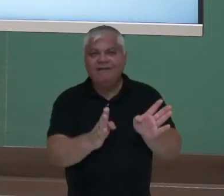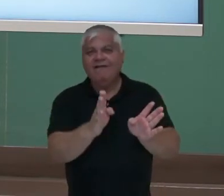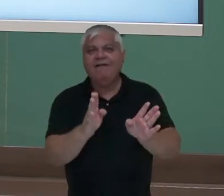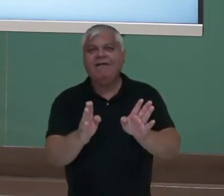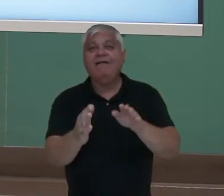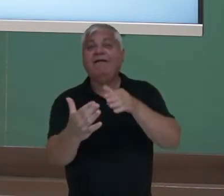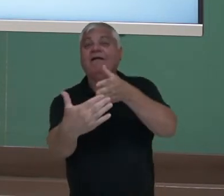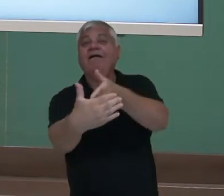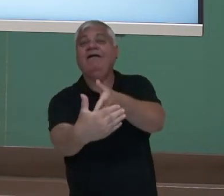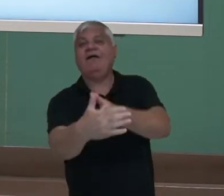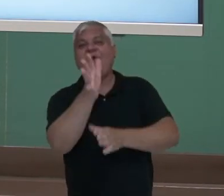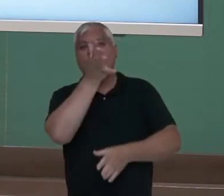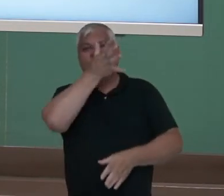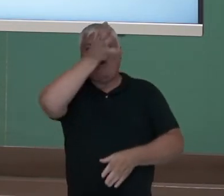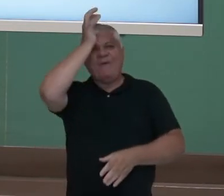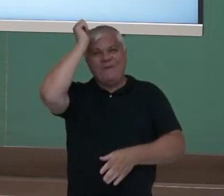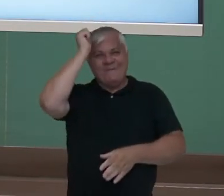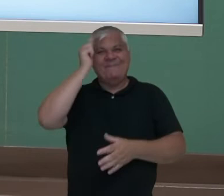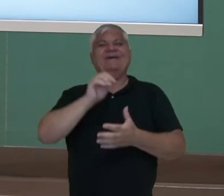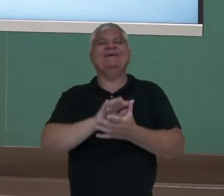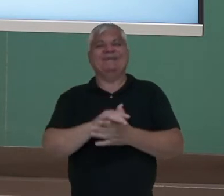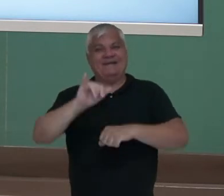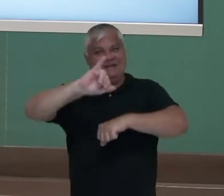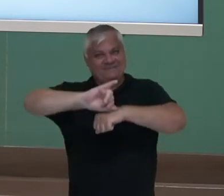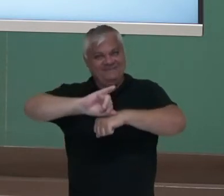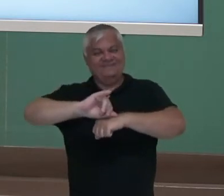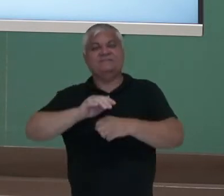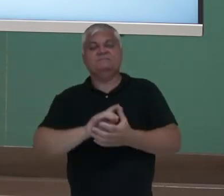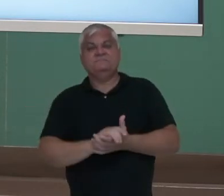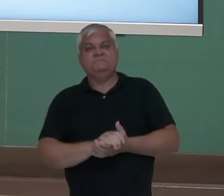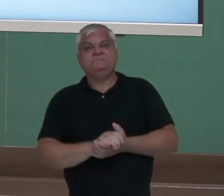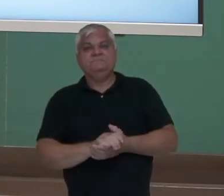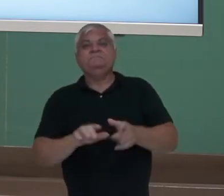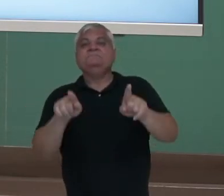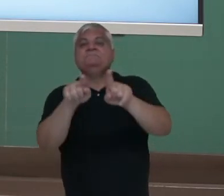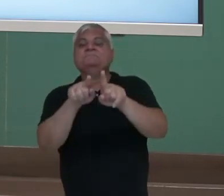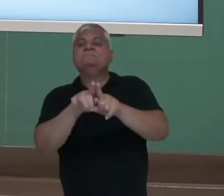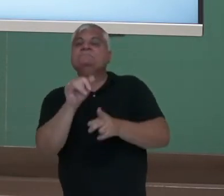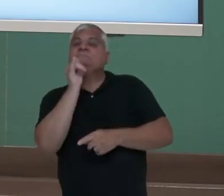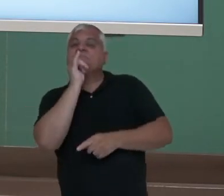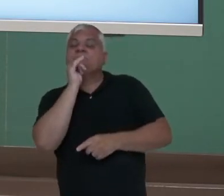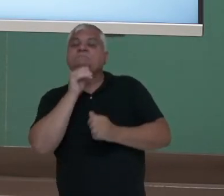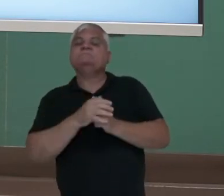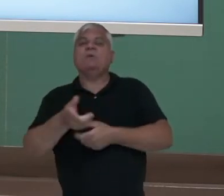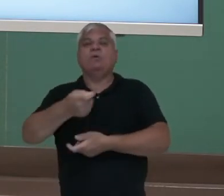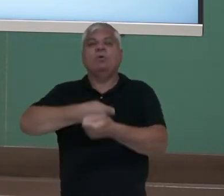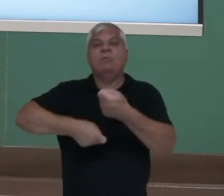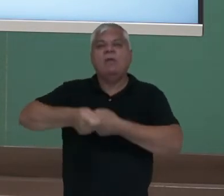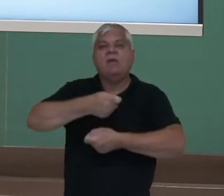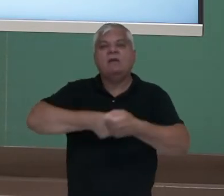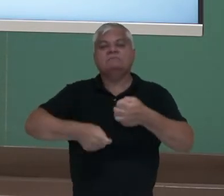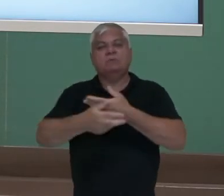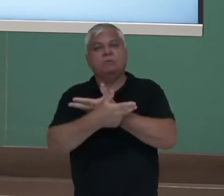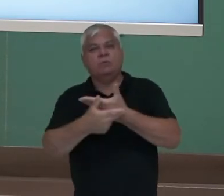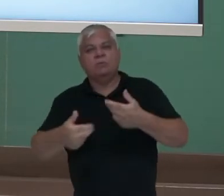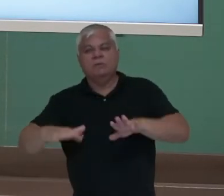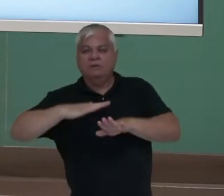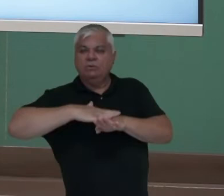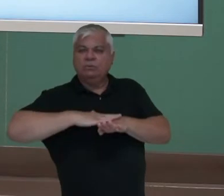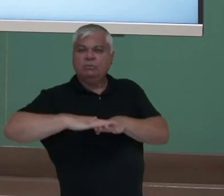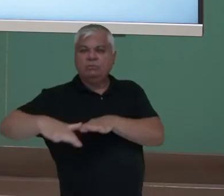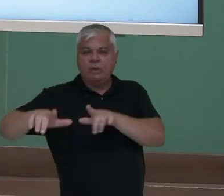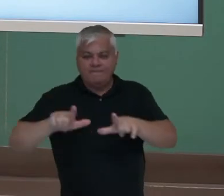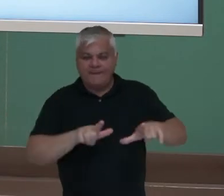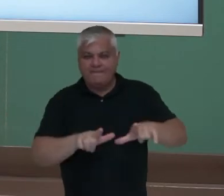ela é a capital do Império. E além, né, da questão comercial das estradas, para que pudesse também